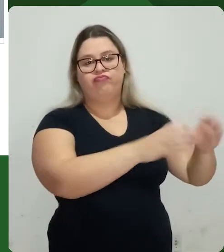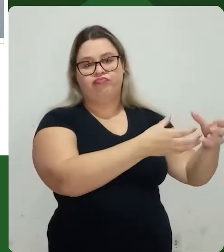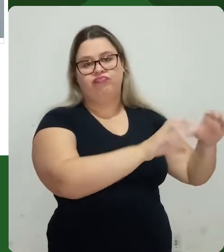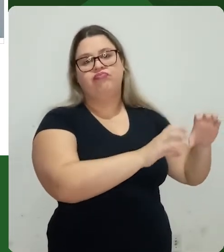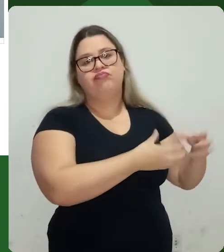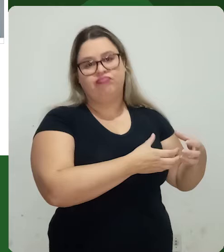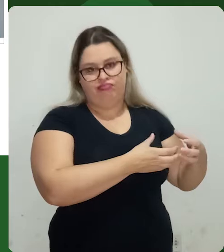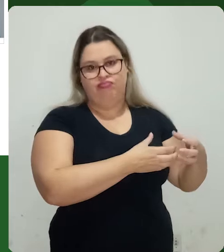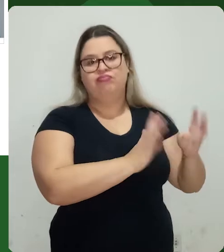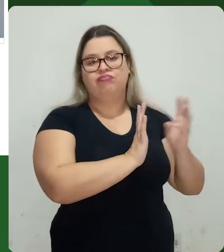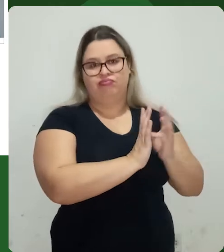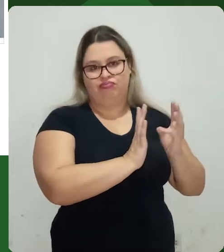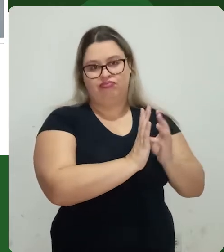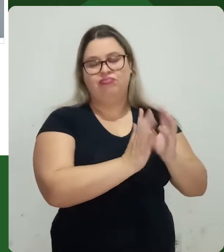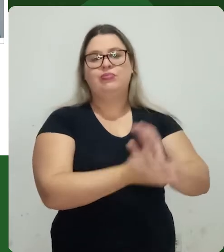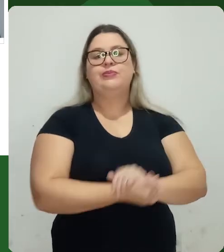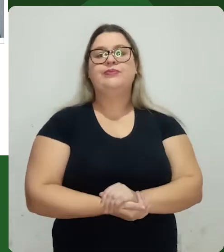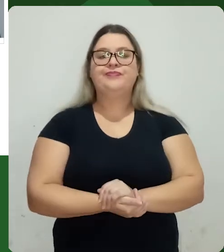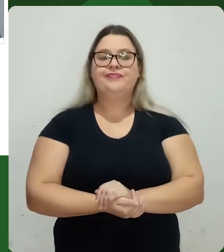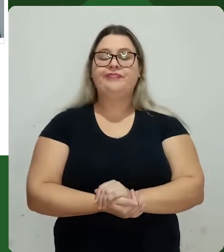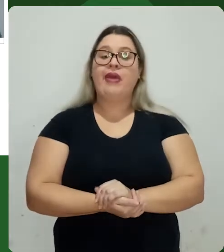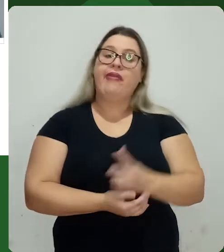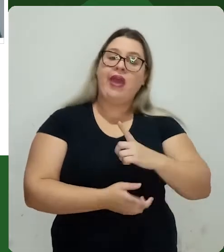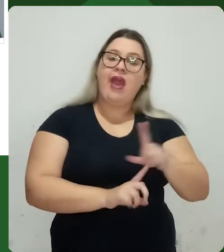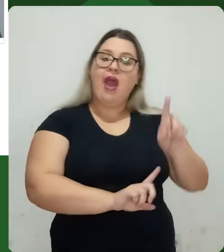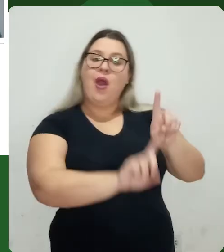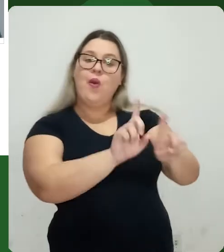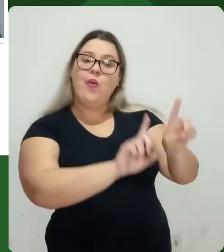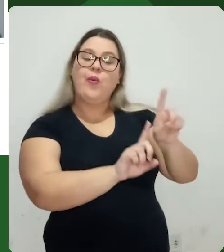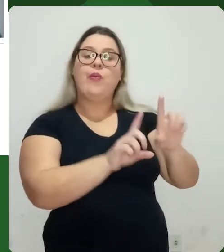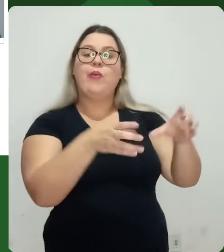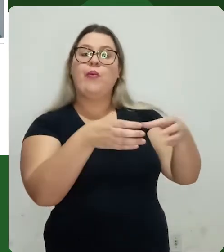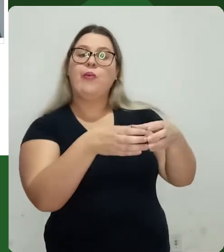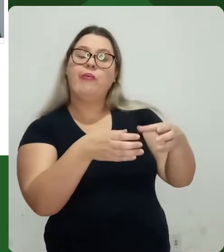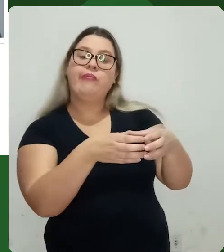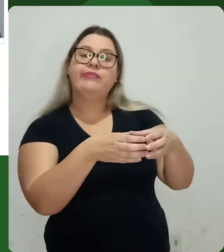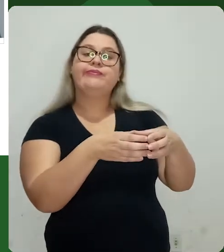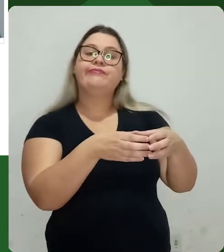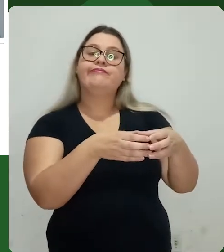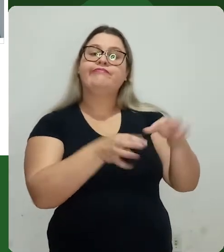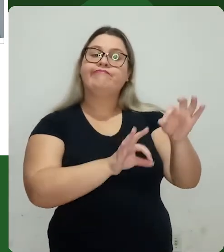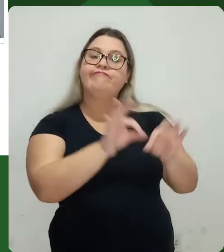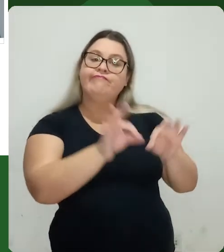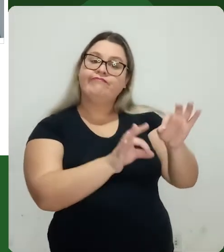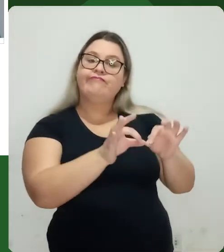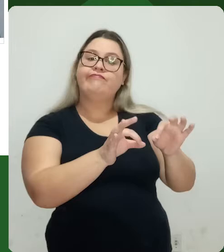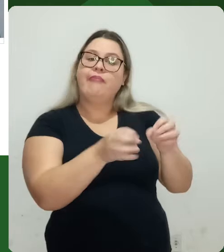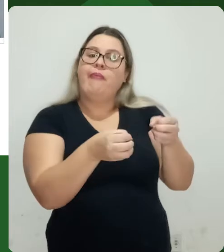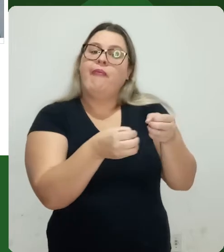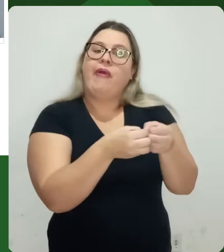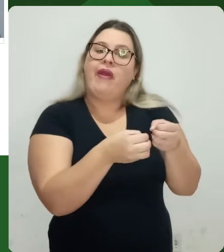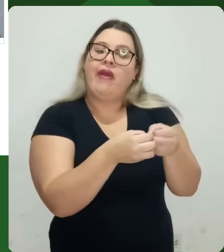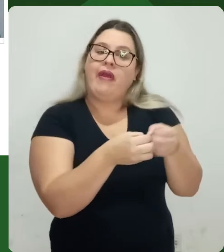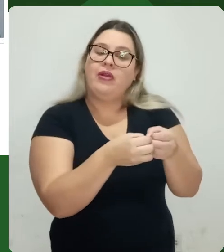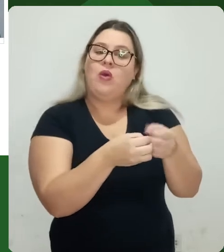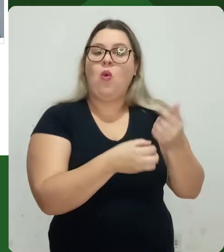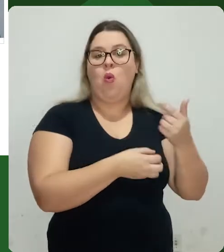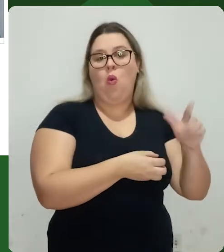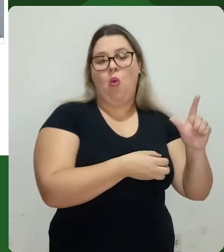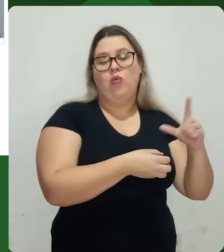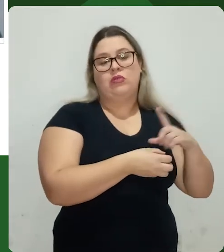varia entre as diferentes organizações indígenas, alguns têm uma organização social